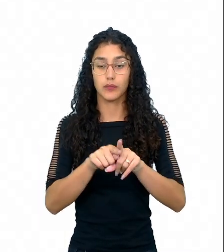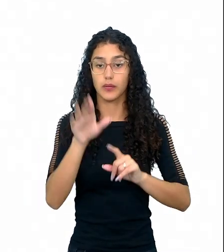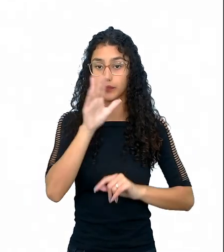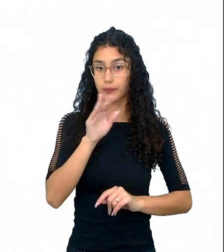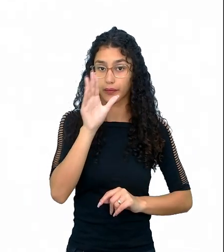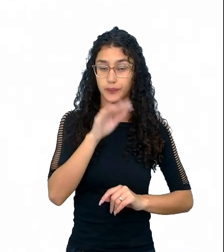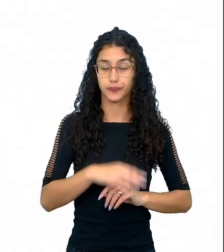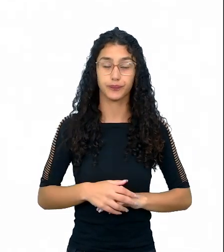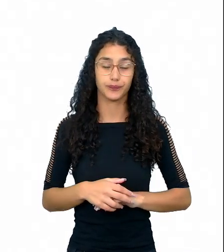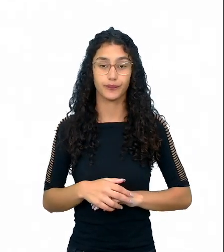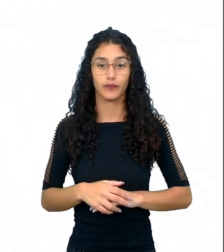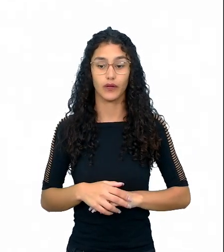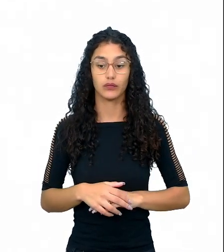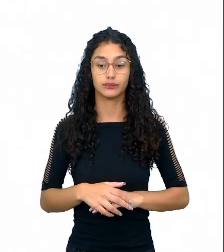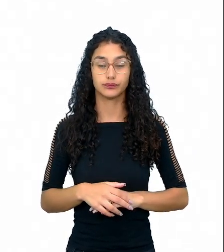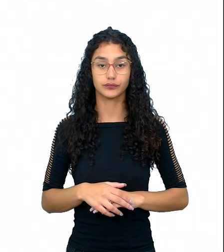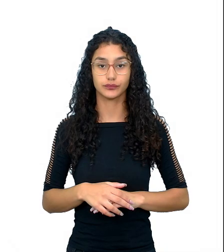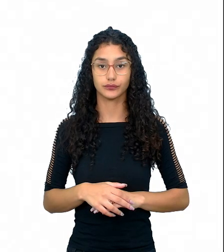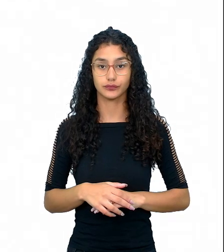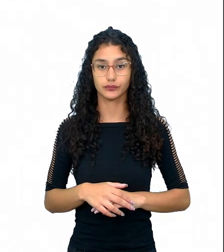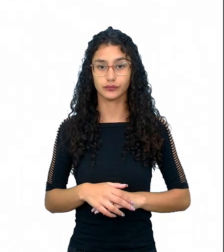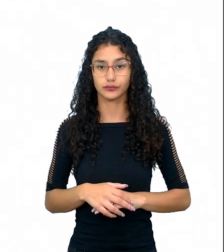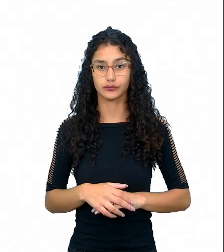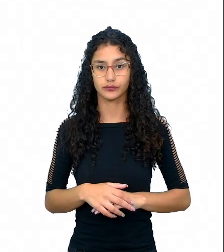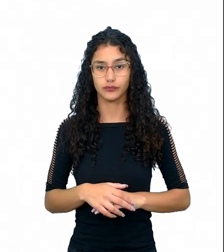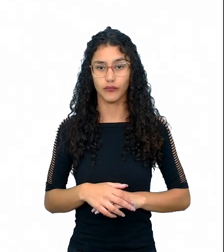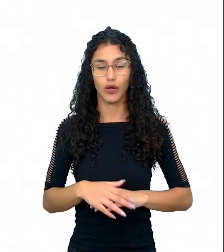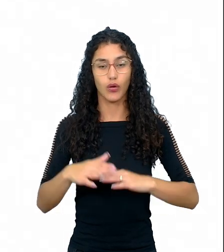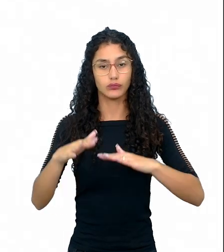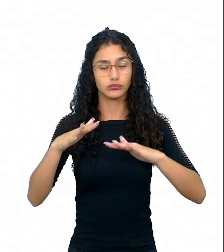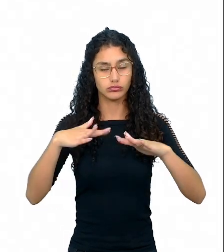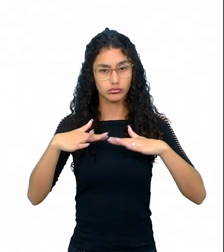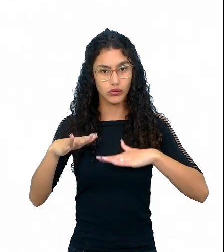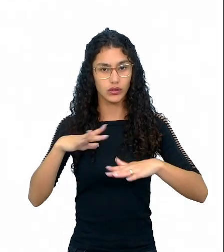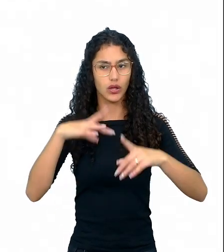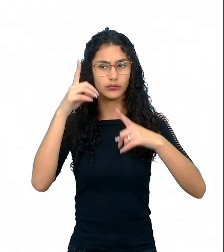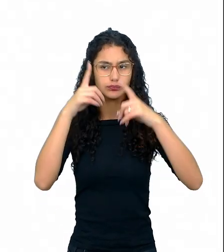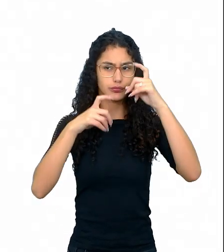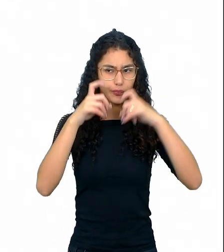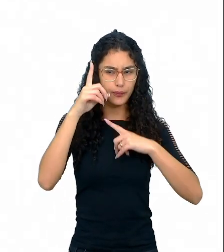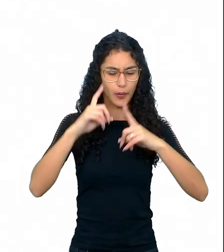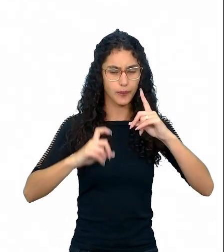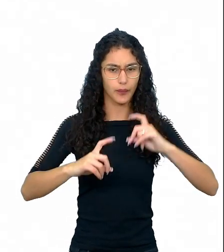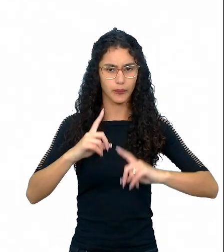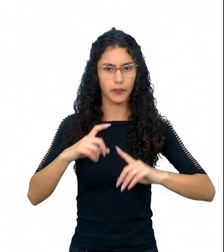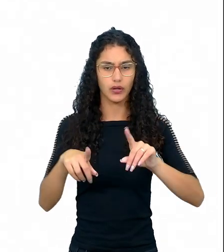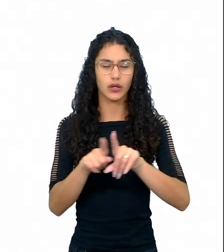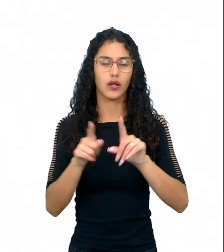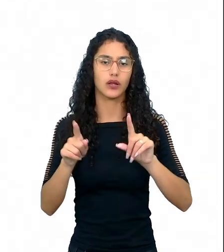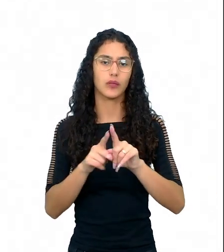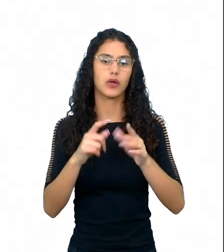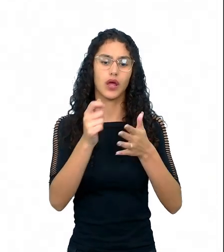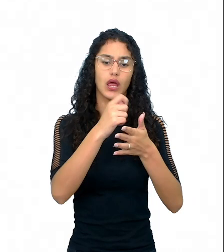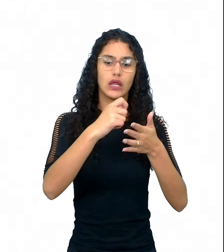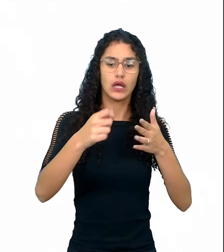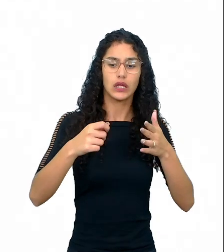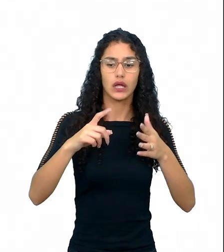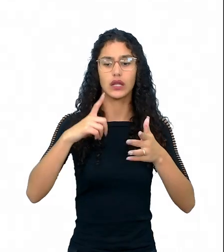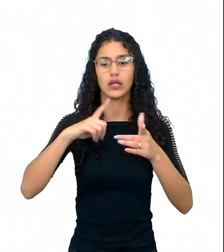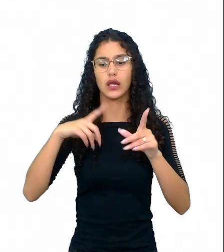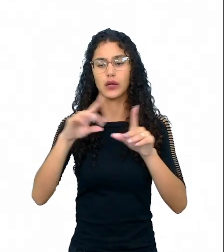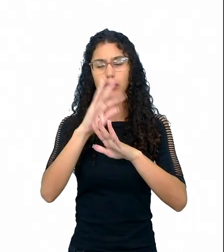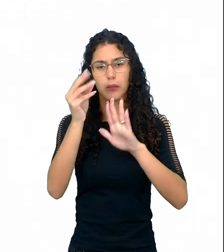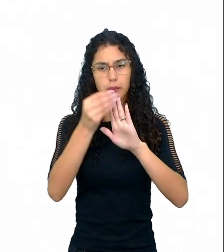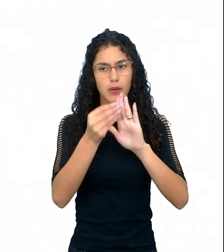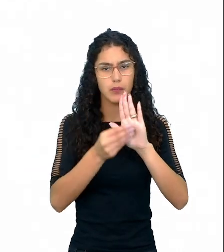oral. O corpo, os olhares, né, os movimentos, a expressão fisionômica. Então, a escrita, ela possui